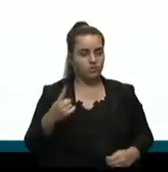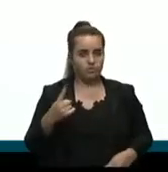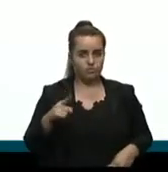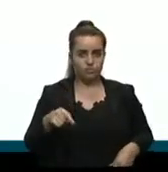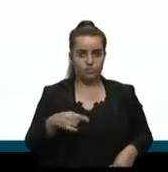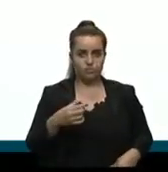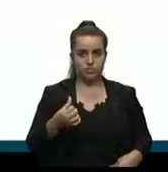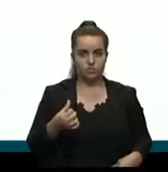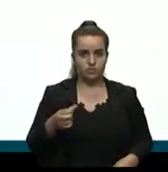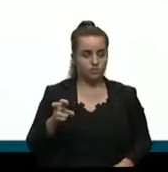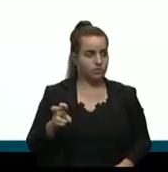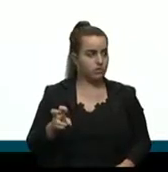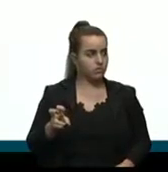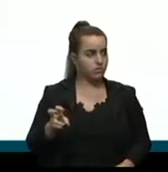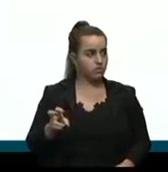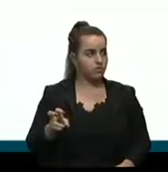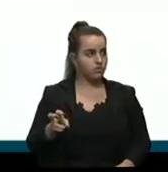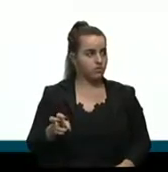1,65.